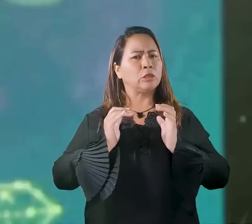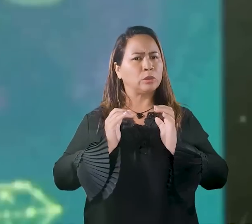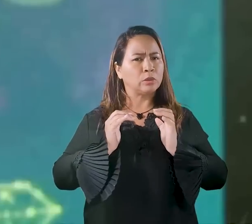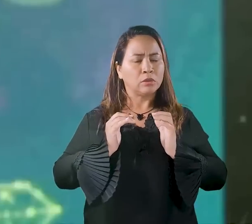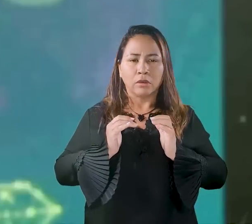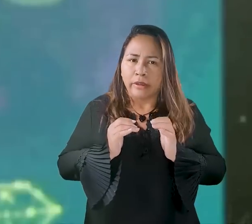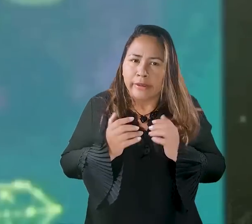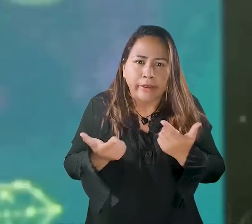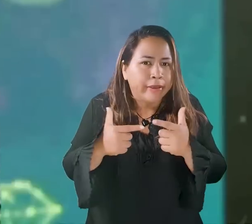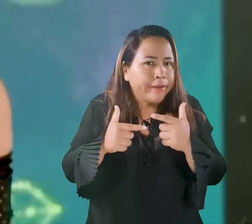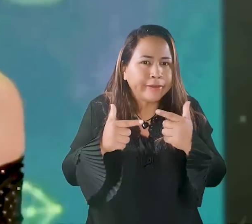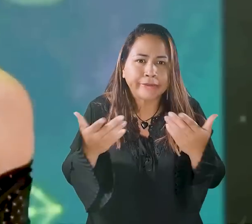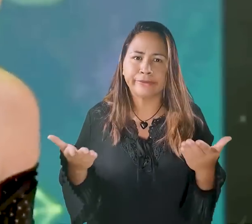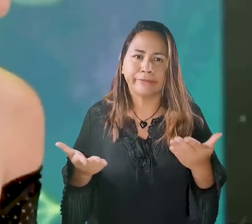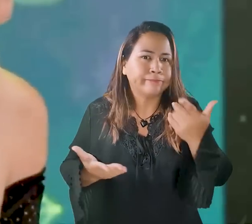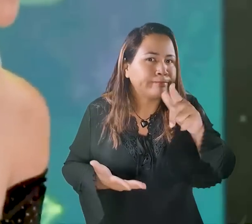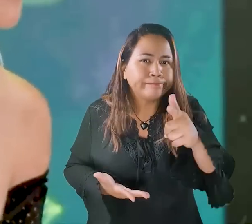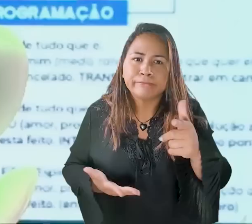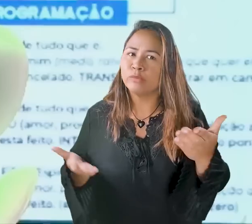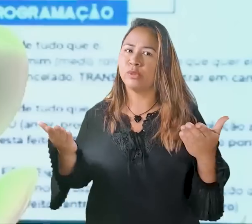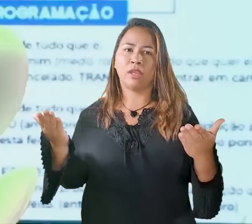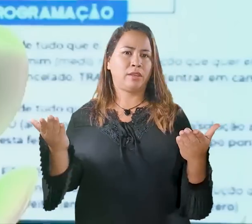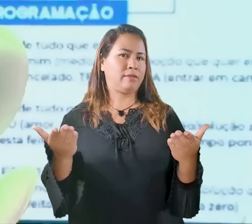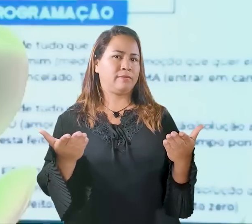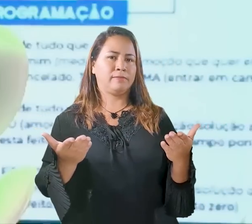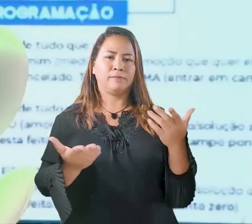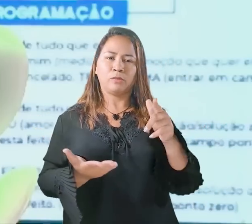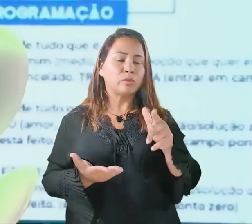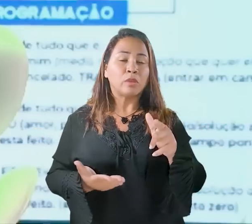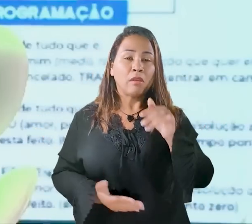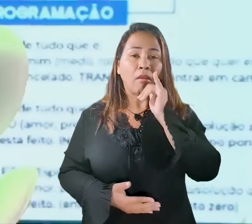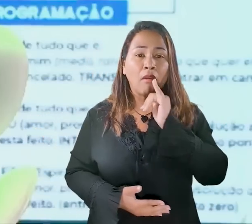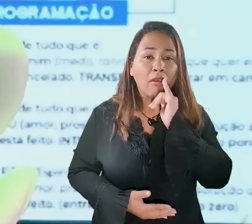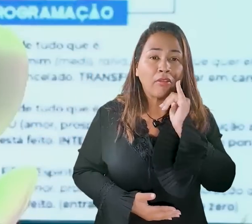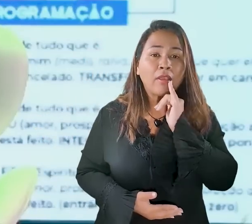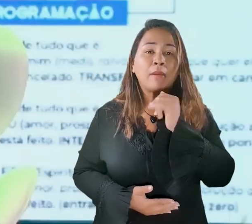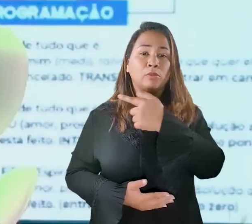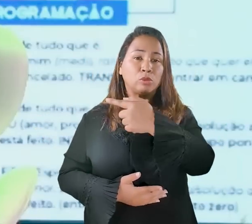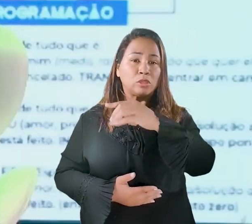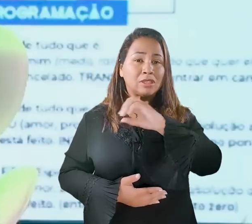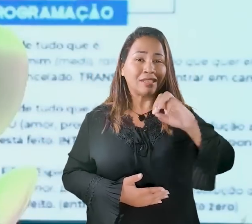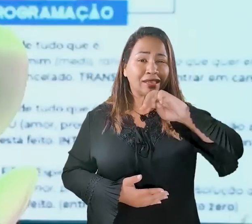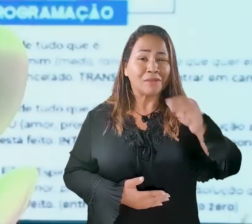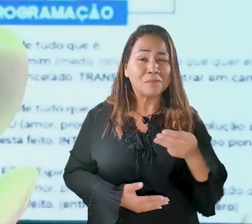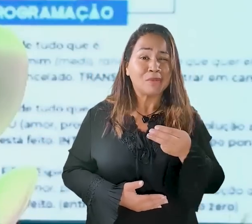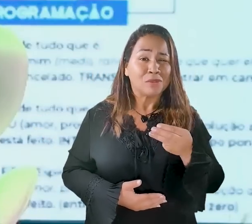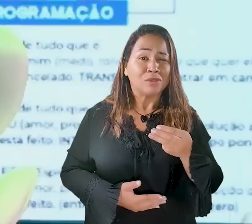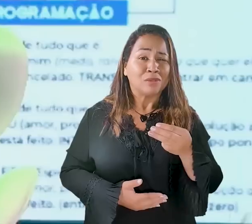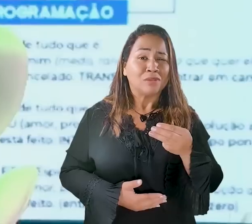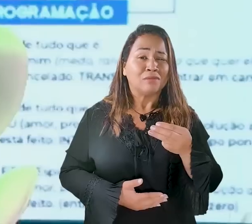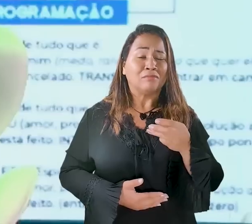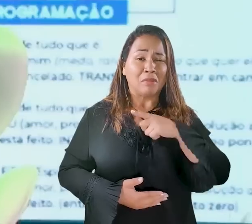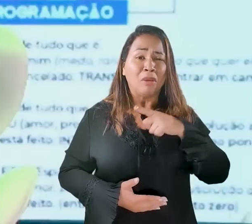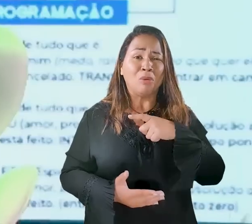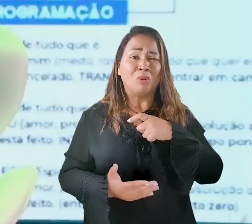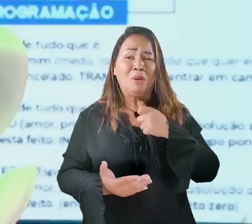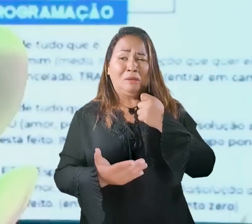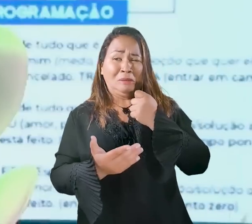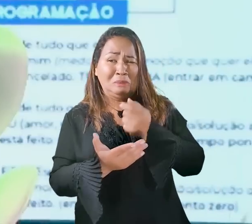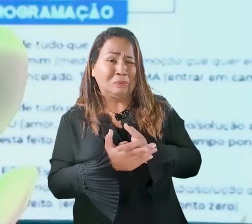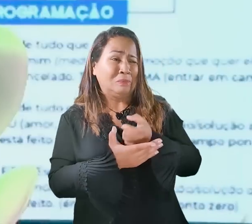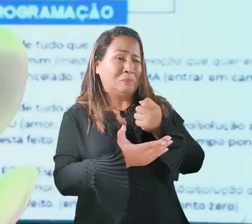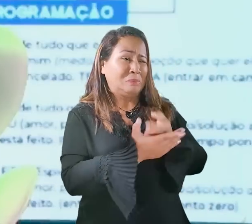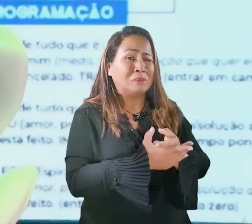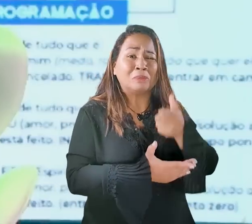não é capaz de pagar? Eu tinha 700 mil. 700. Elas eram suicidas durante muito tempo. Quando